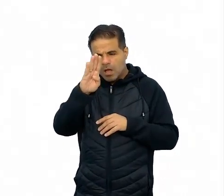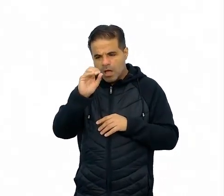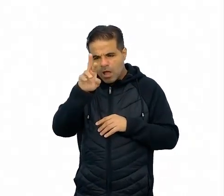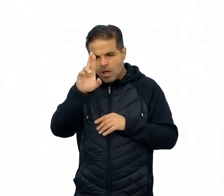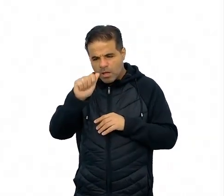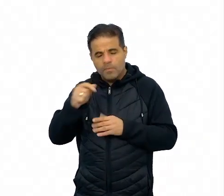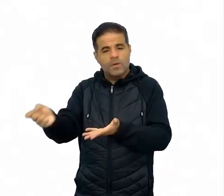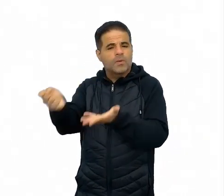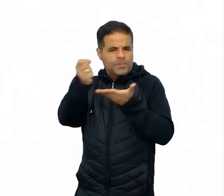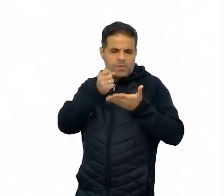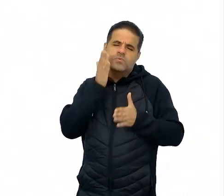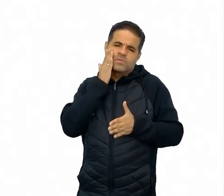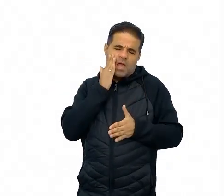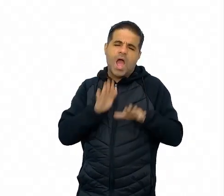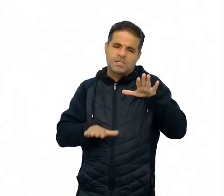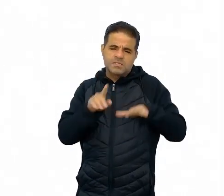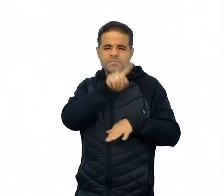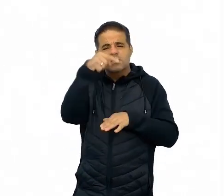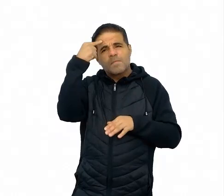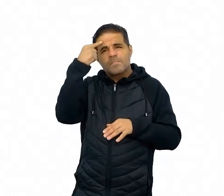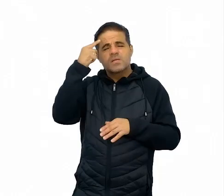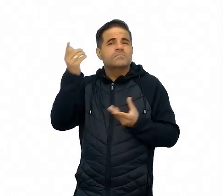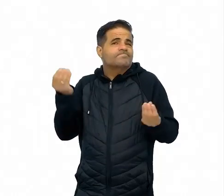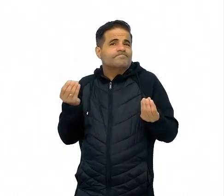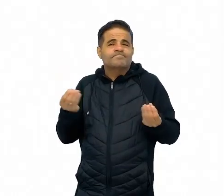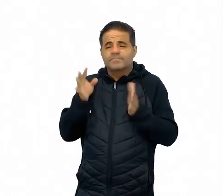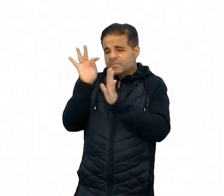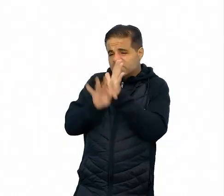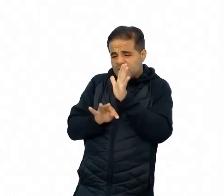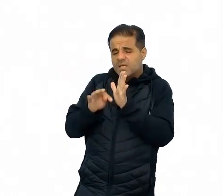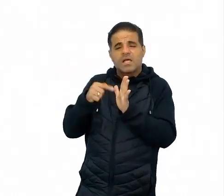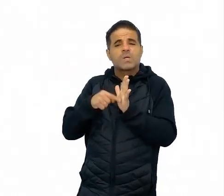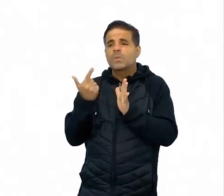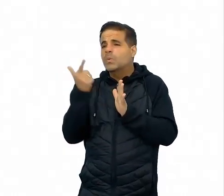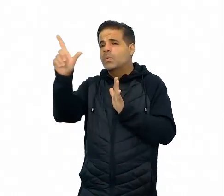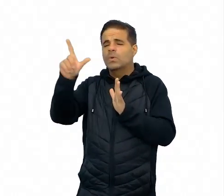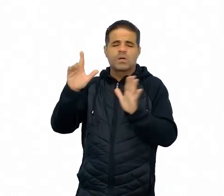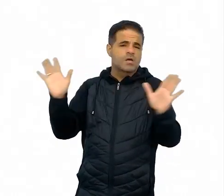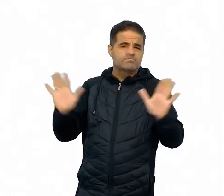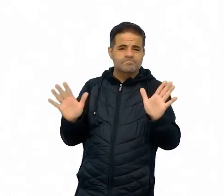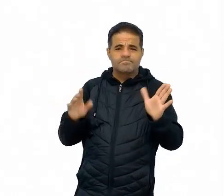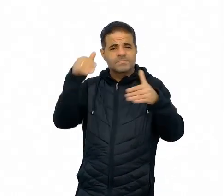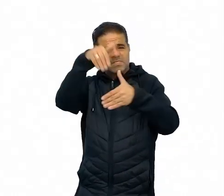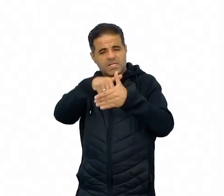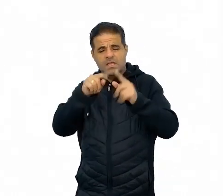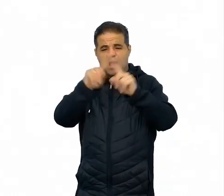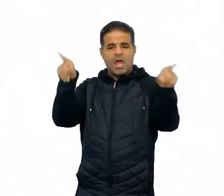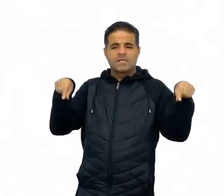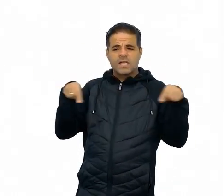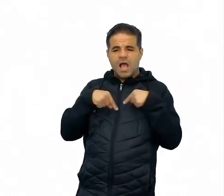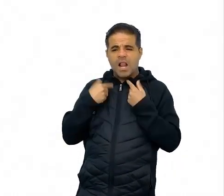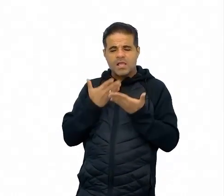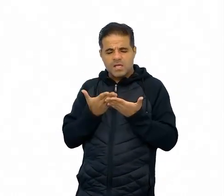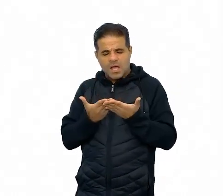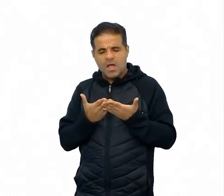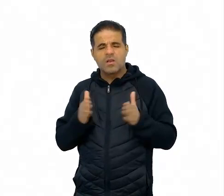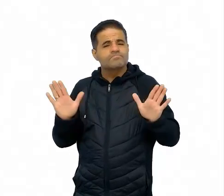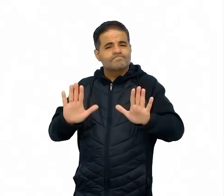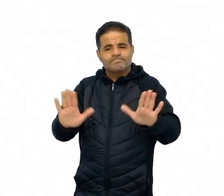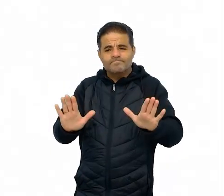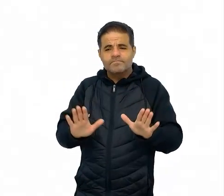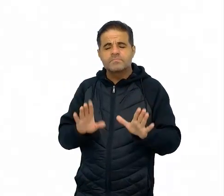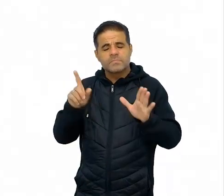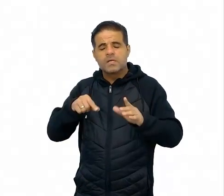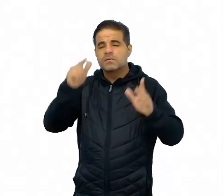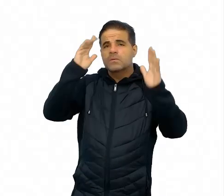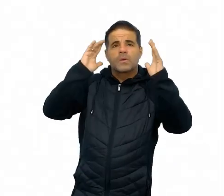traz, né? Eu sei que às vezes vocês podem estar pensando, esse pessoal está do outro lado, não está dentro da sala de aula, né? Mas